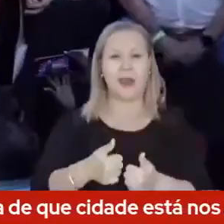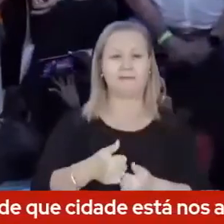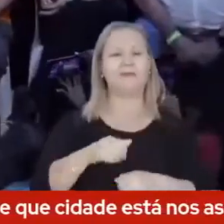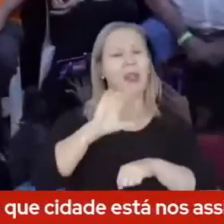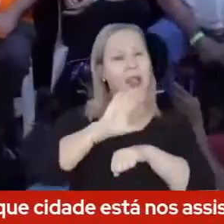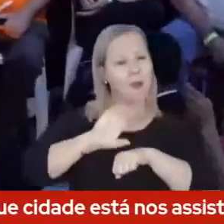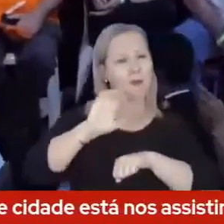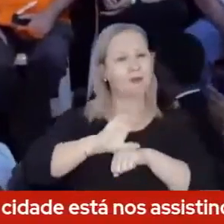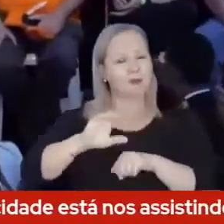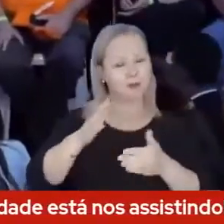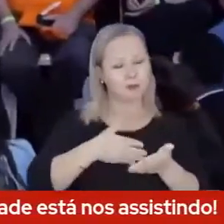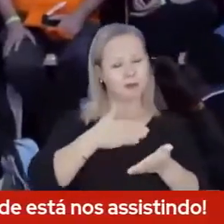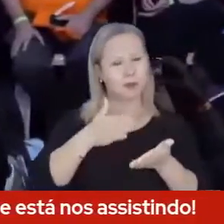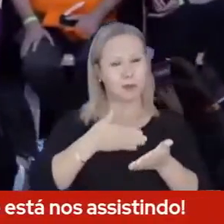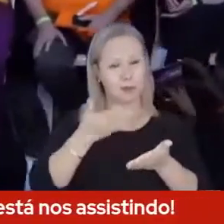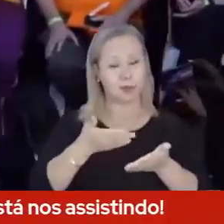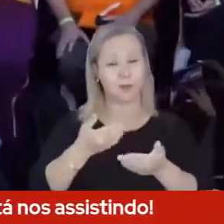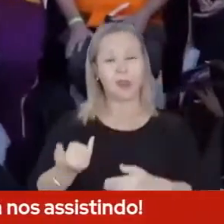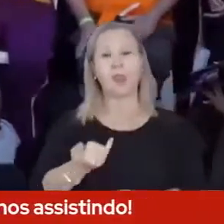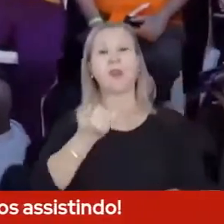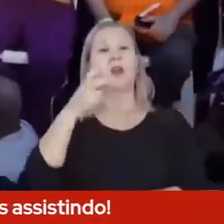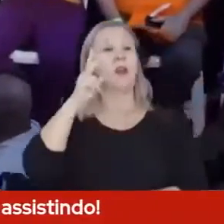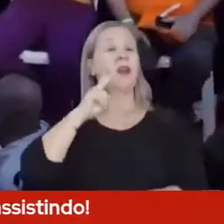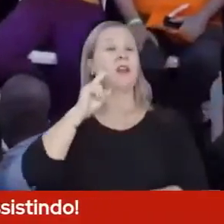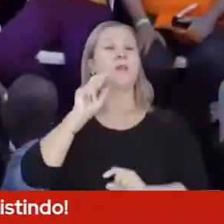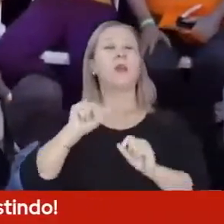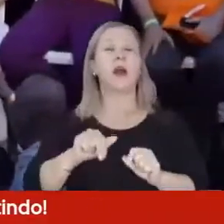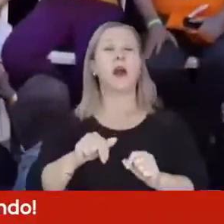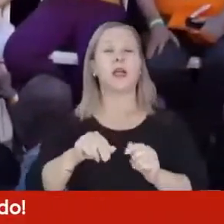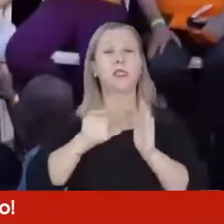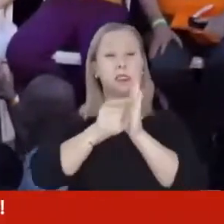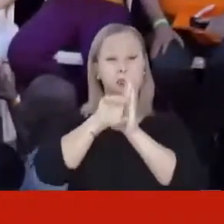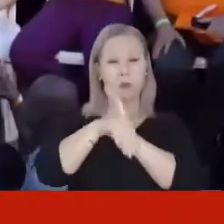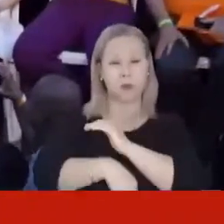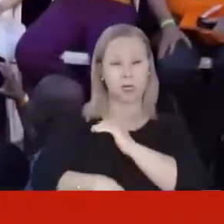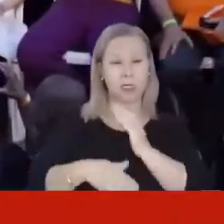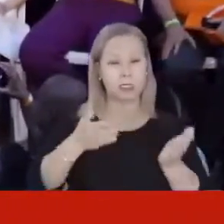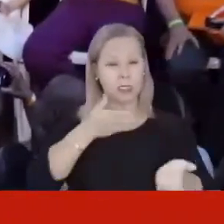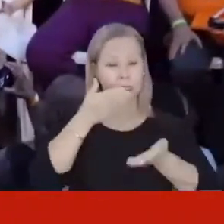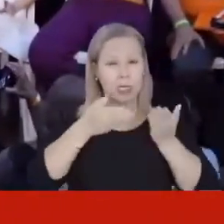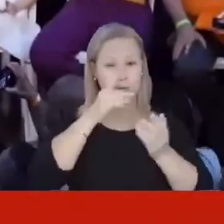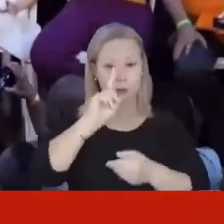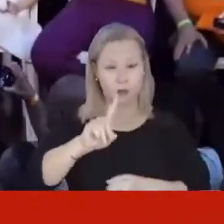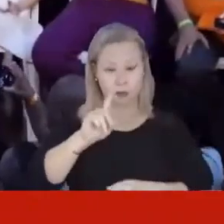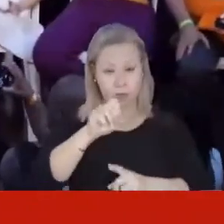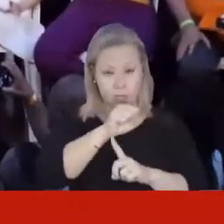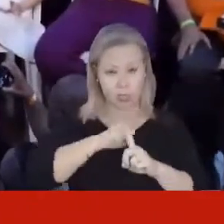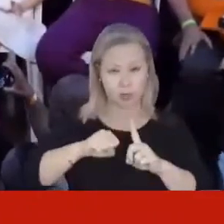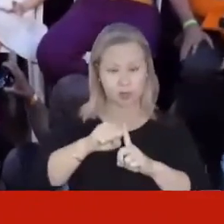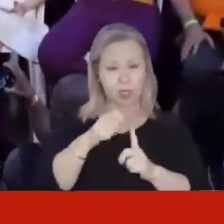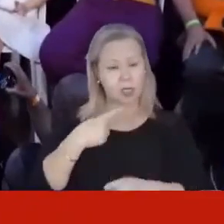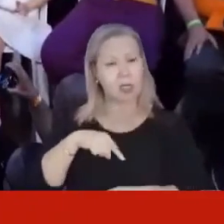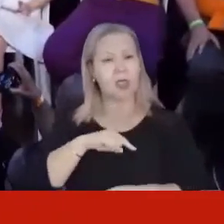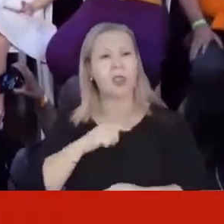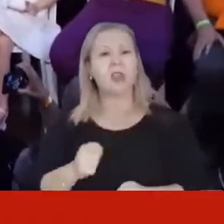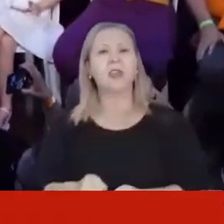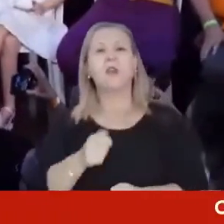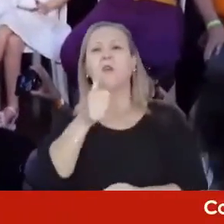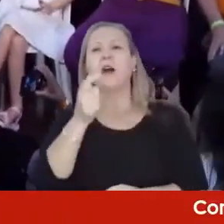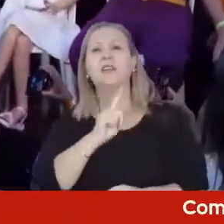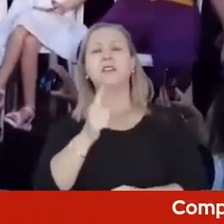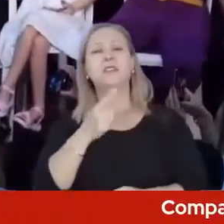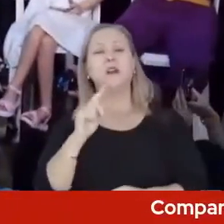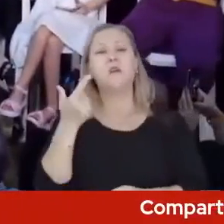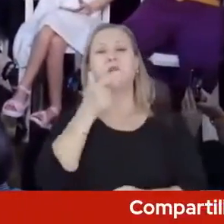E é importante lembrar, Paulinho, que no capítulo que trata dos direitos sociais, A gente quase que não conseguiu aprovar nada do